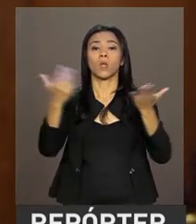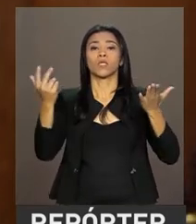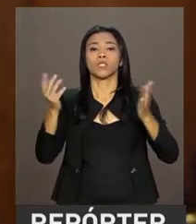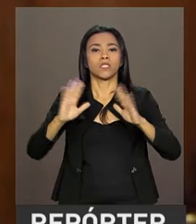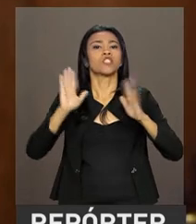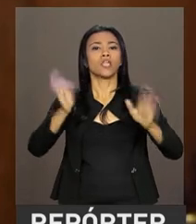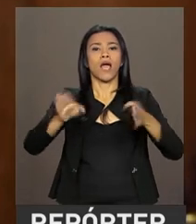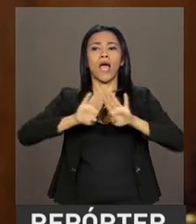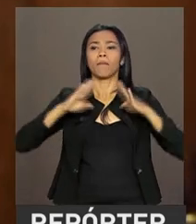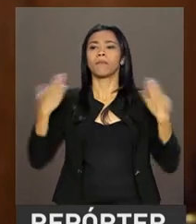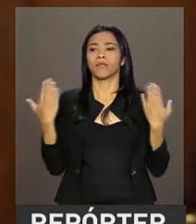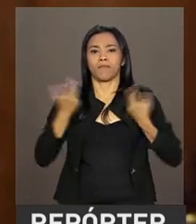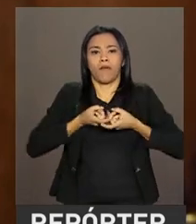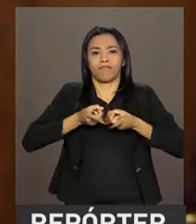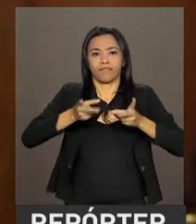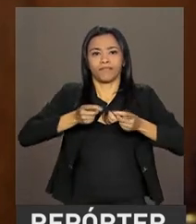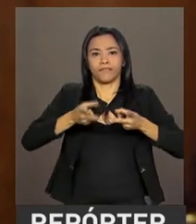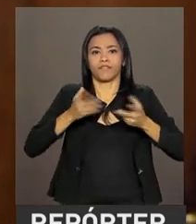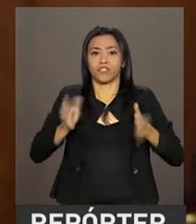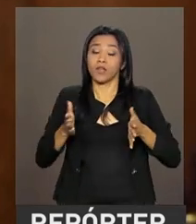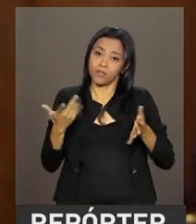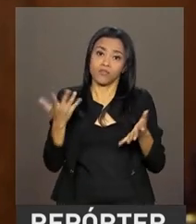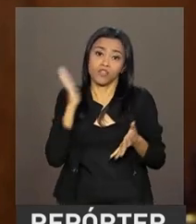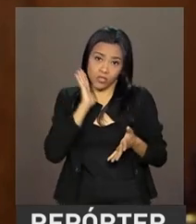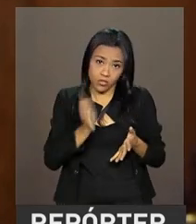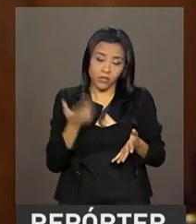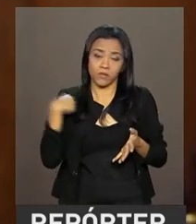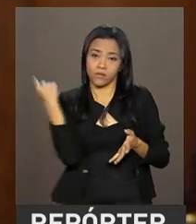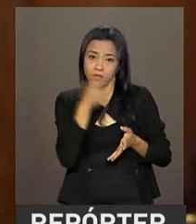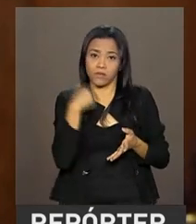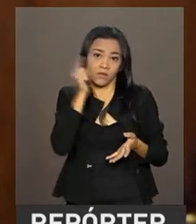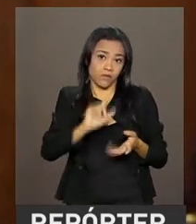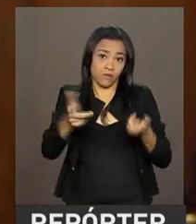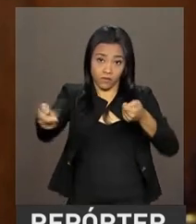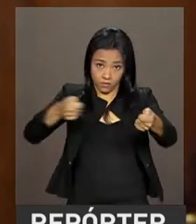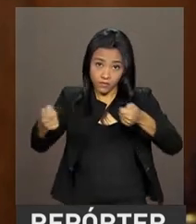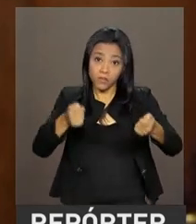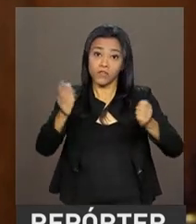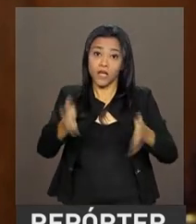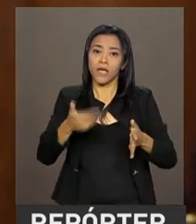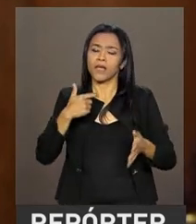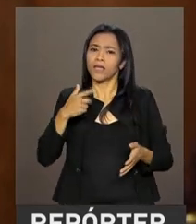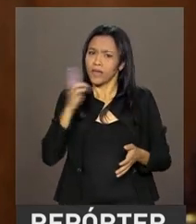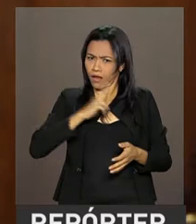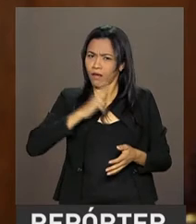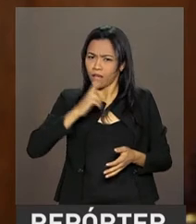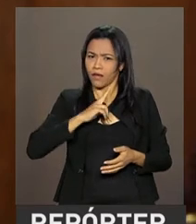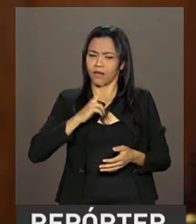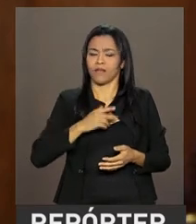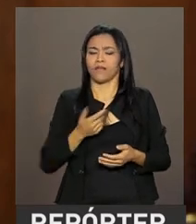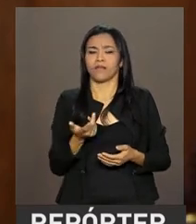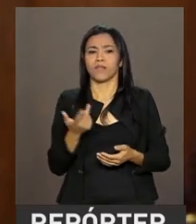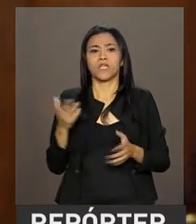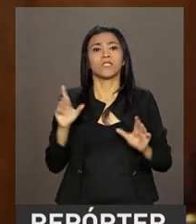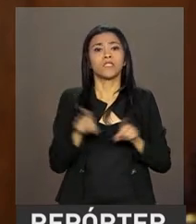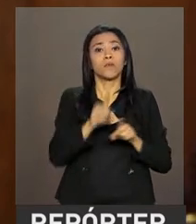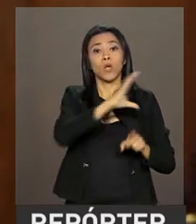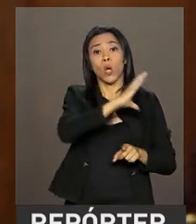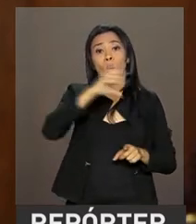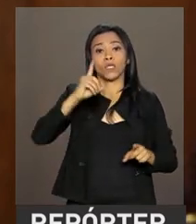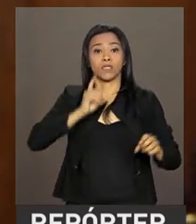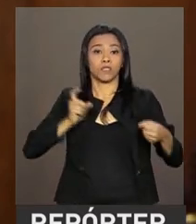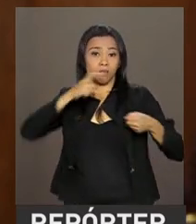então consideramos que a área já está estabilizada e isso significa que muito em breve é em coordenação com a secretaria de segurança